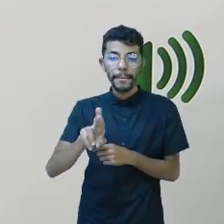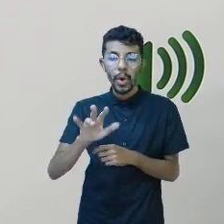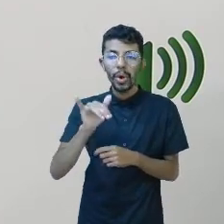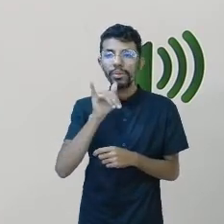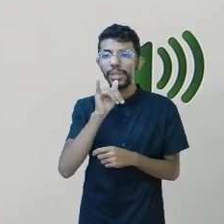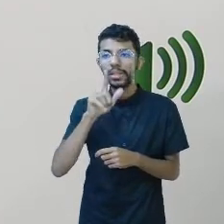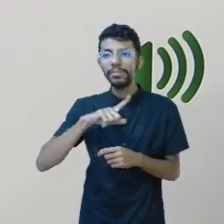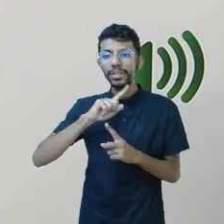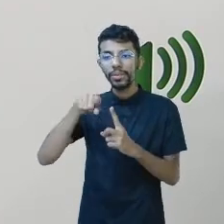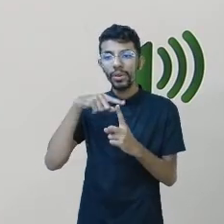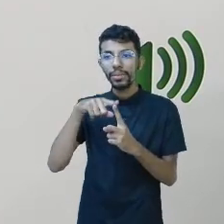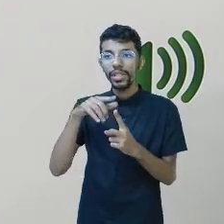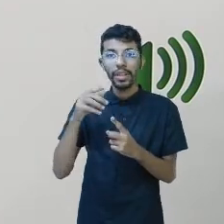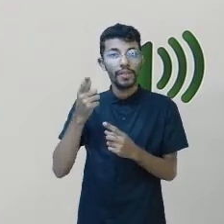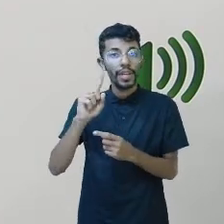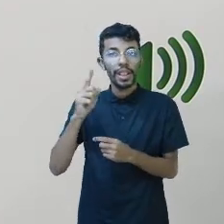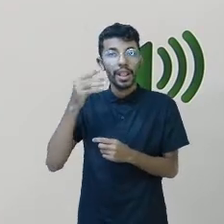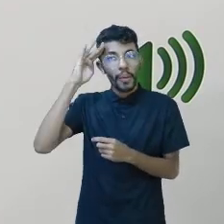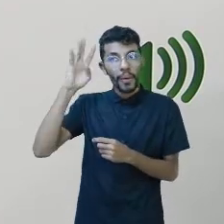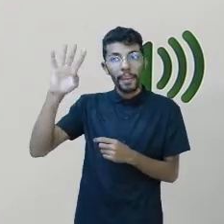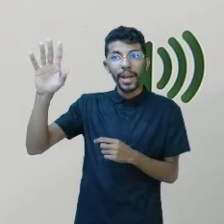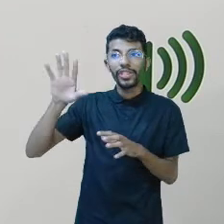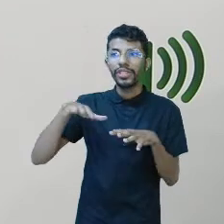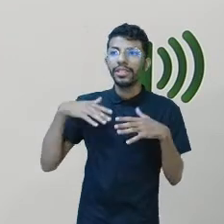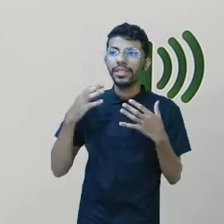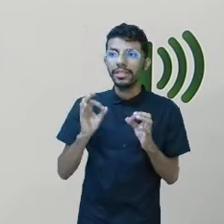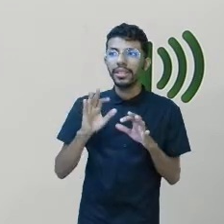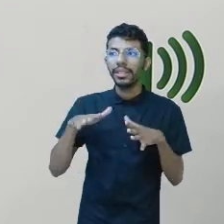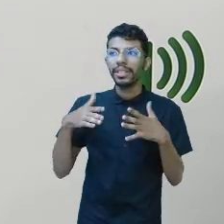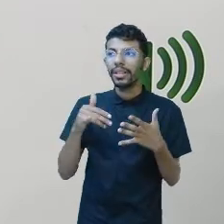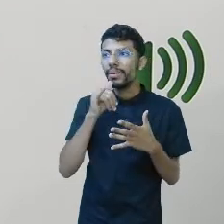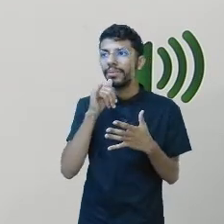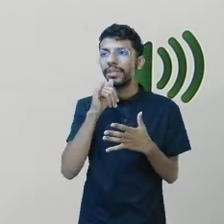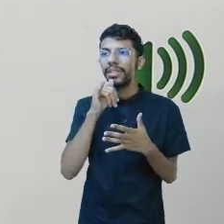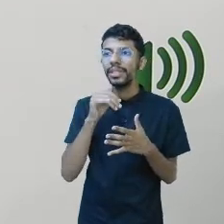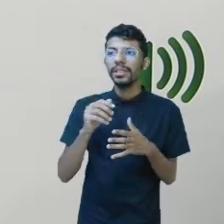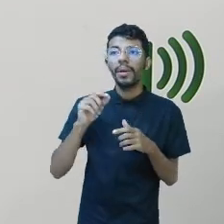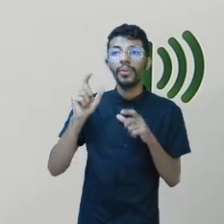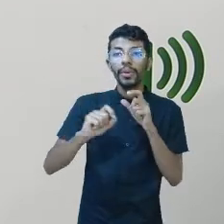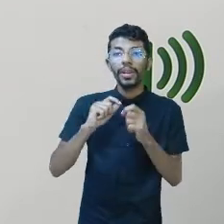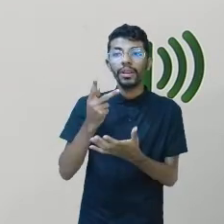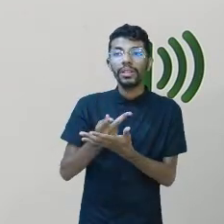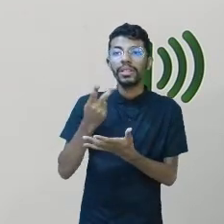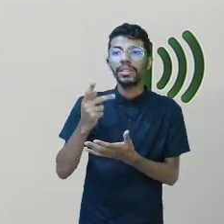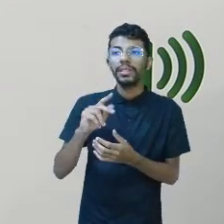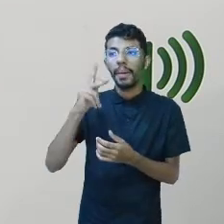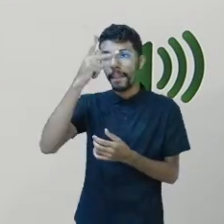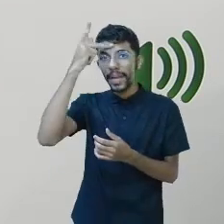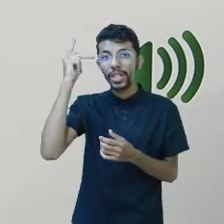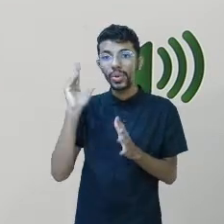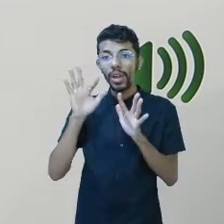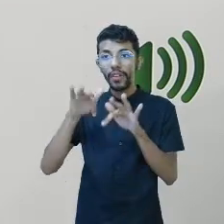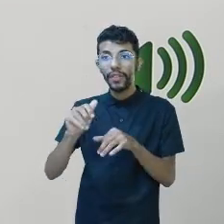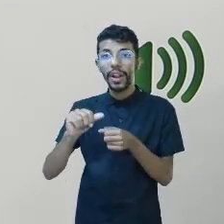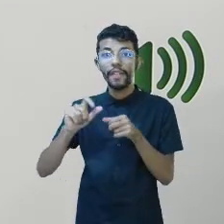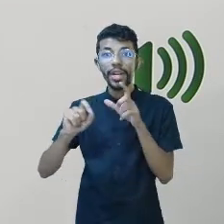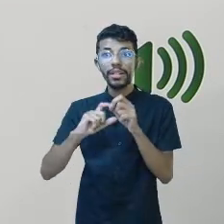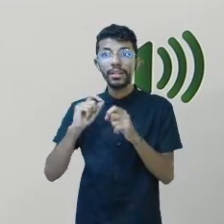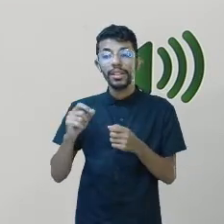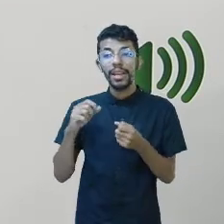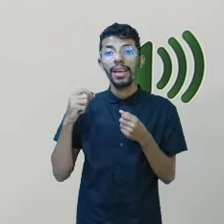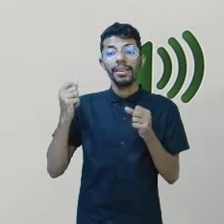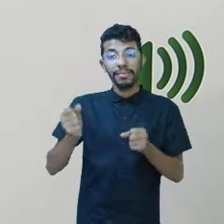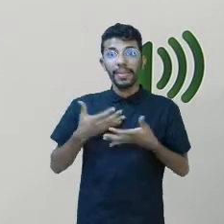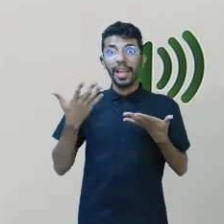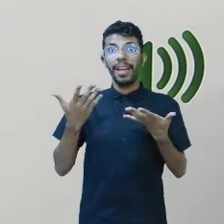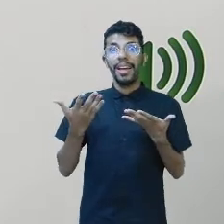que faz com que a pessoa que está ouvindo se surpreenda no final. Não é? O final, geralmente, ele é o